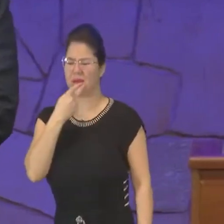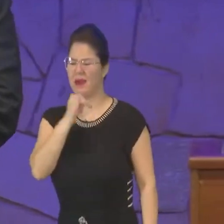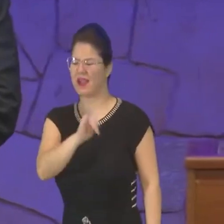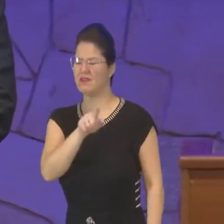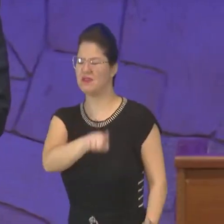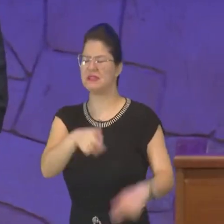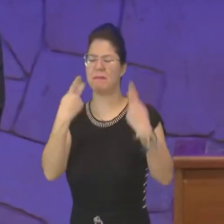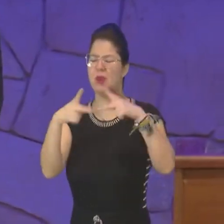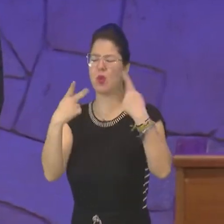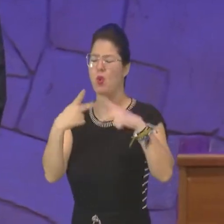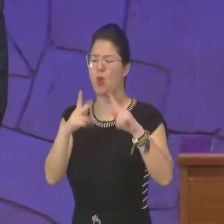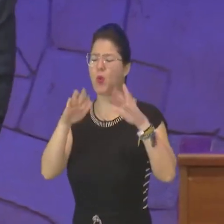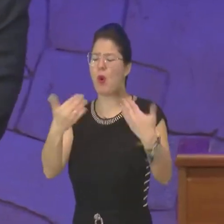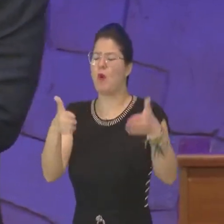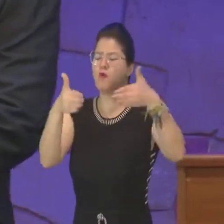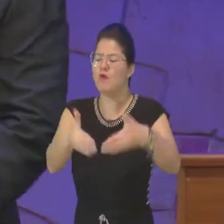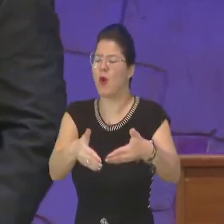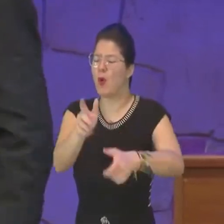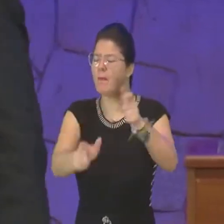quem?